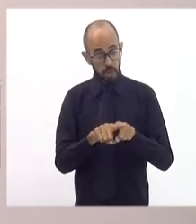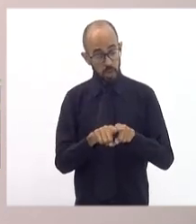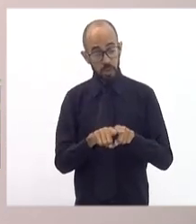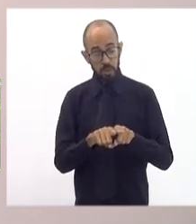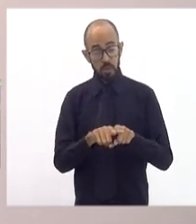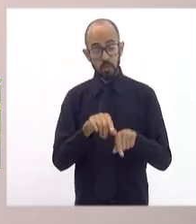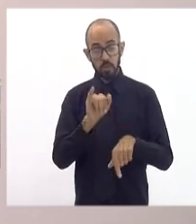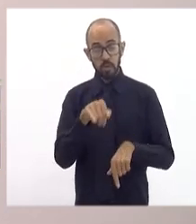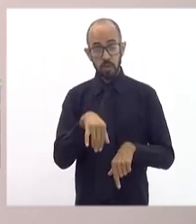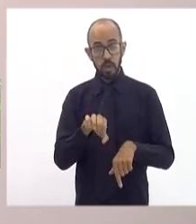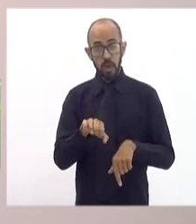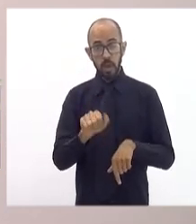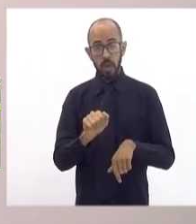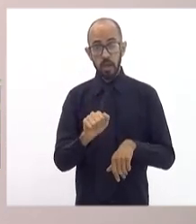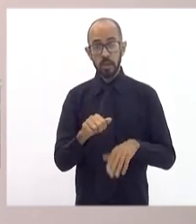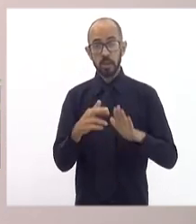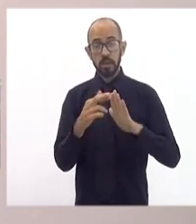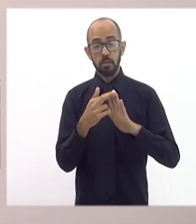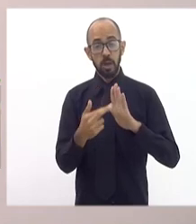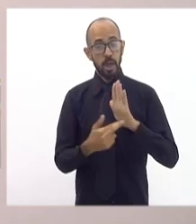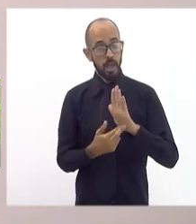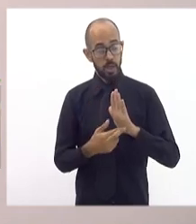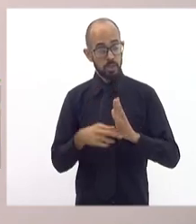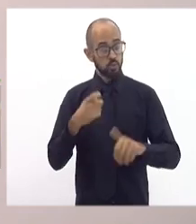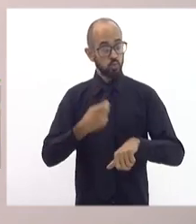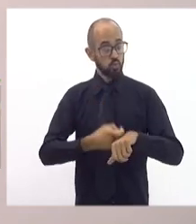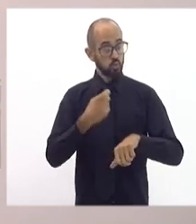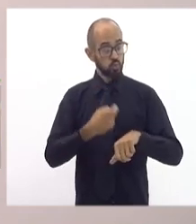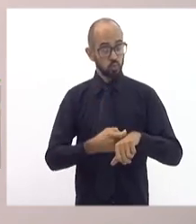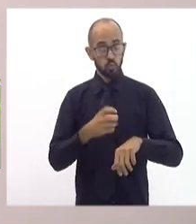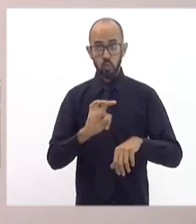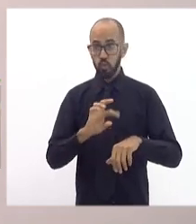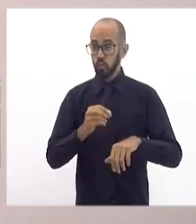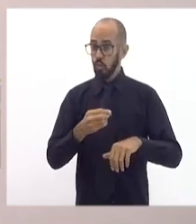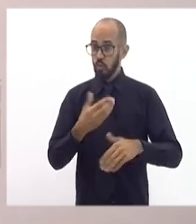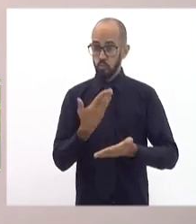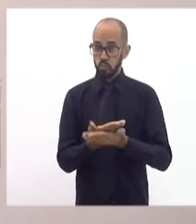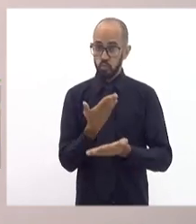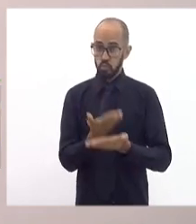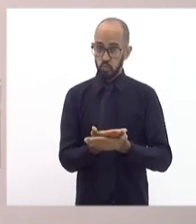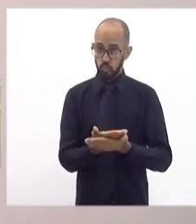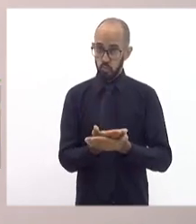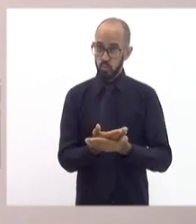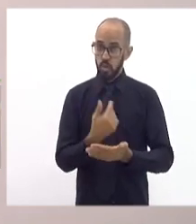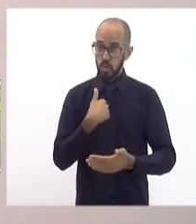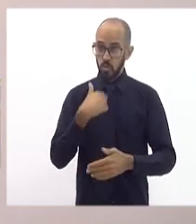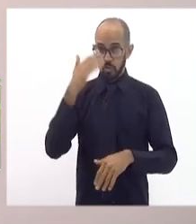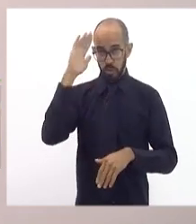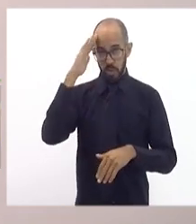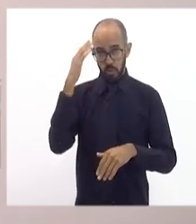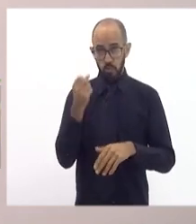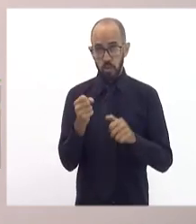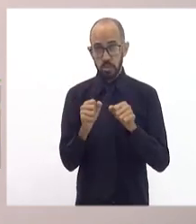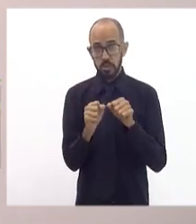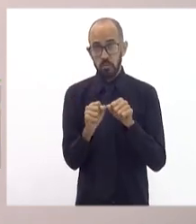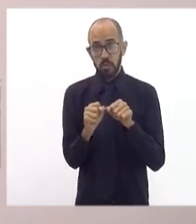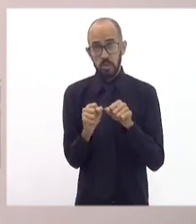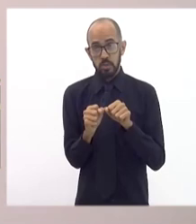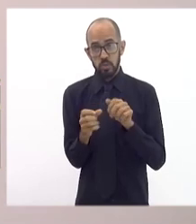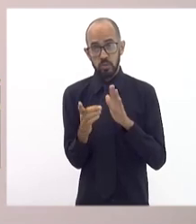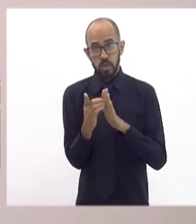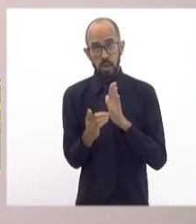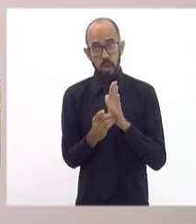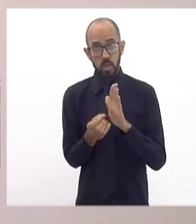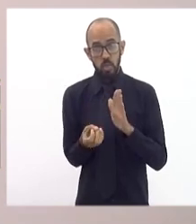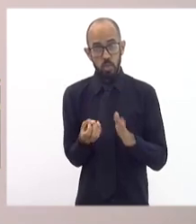tem todo um critério muito rigoroso em todos os seus estudos eu entendo quando a gente fez novo decreto do céu que